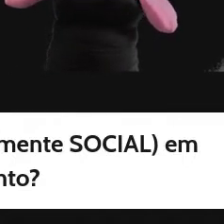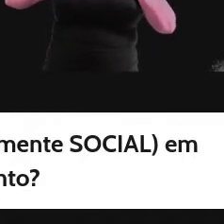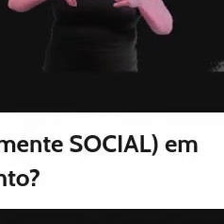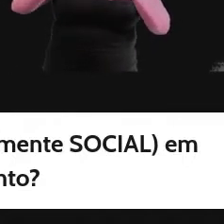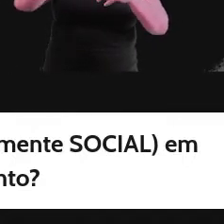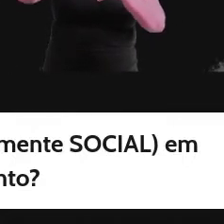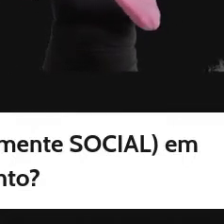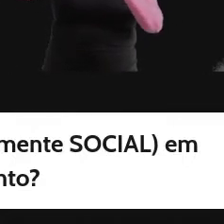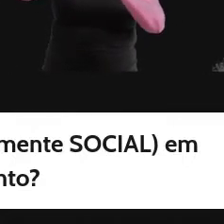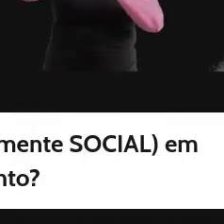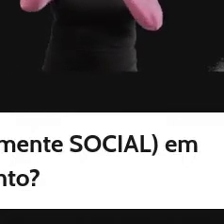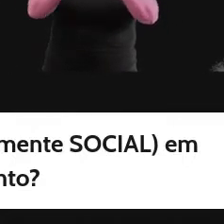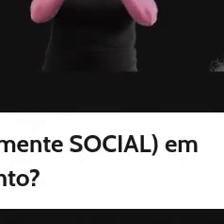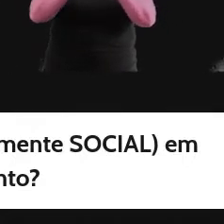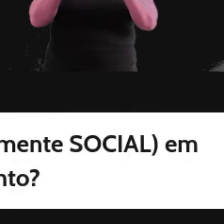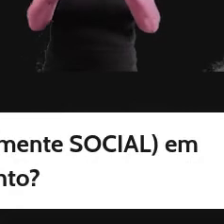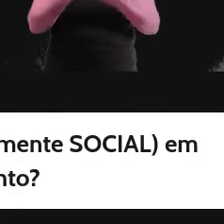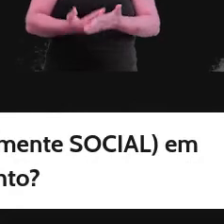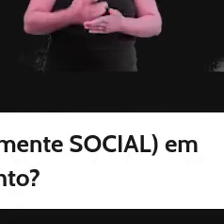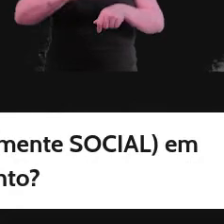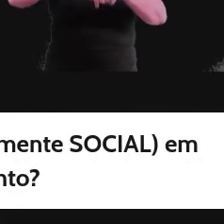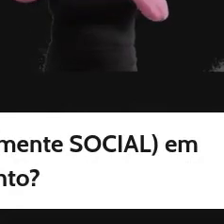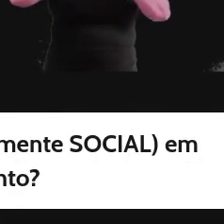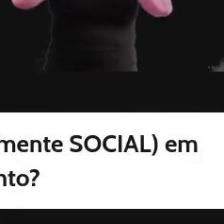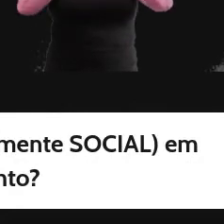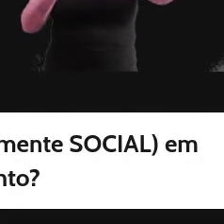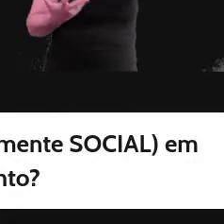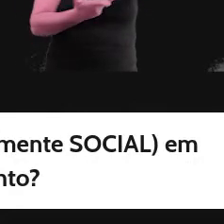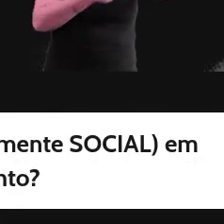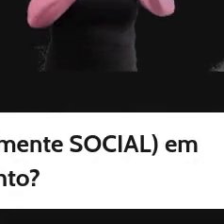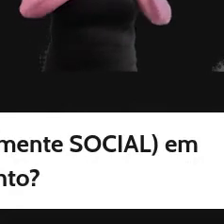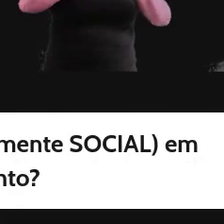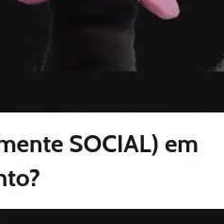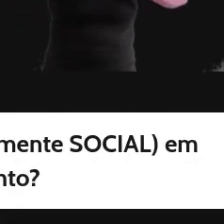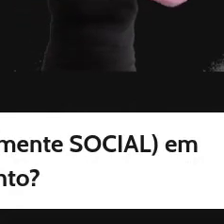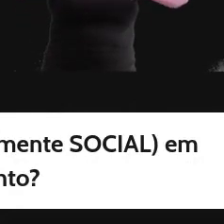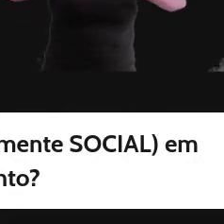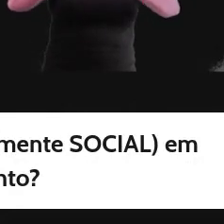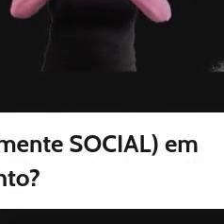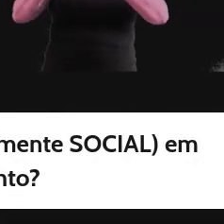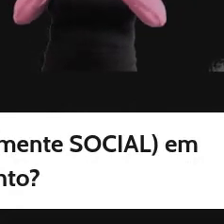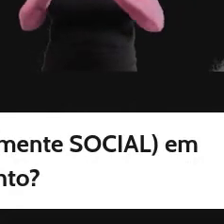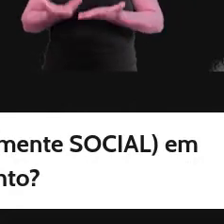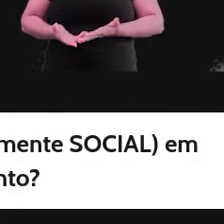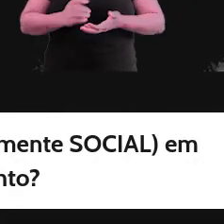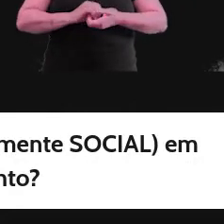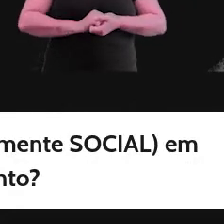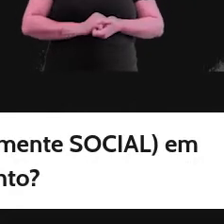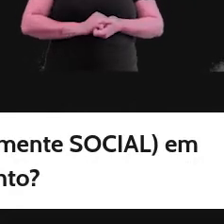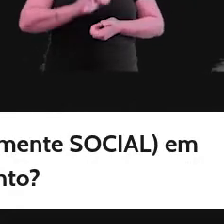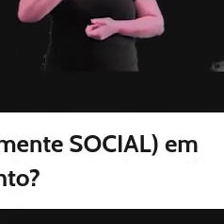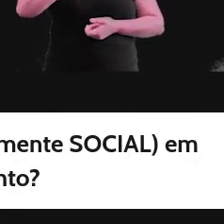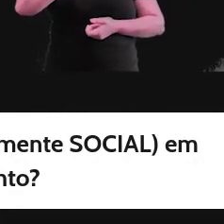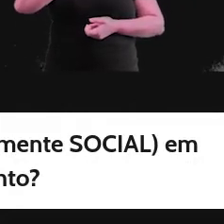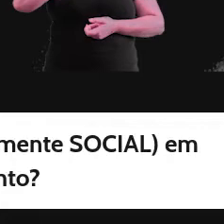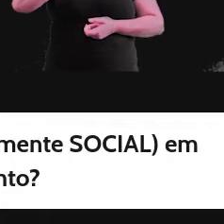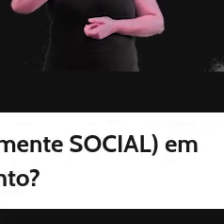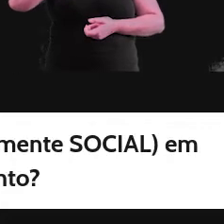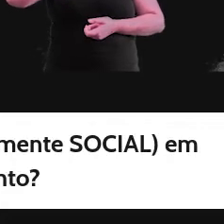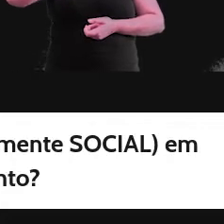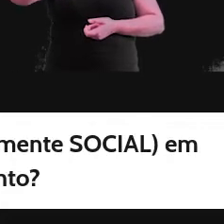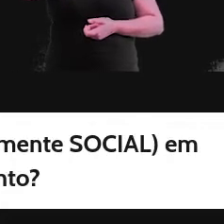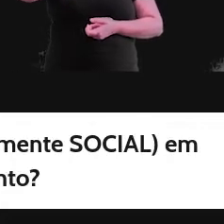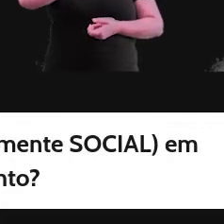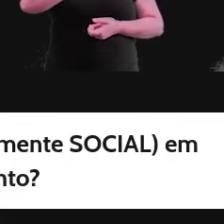destaca o social, em tempos de pandemia, com todas as adversidades enfrentadas. E a Bethânia,